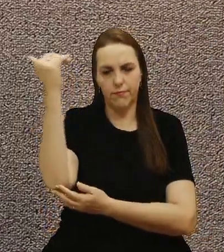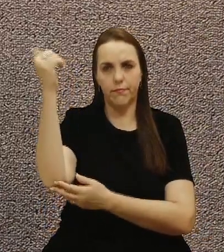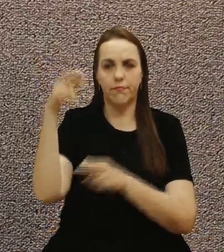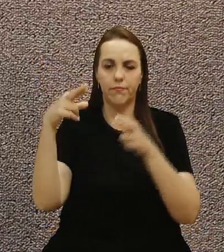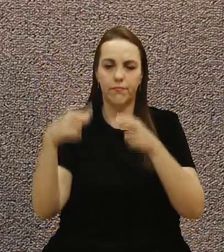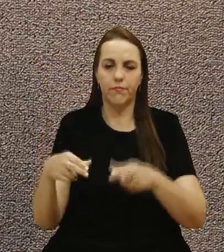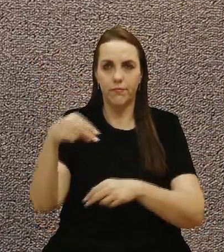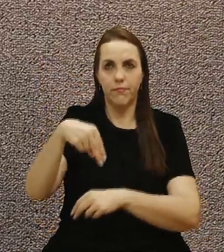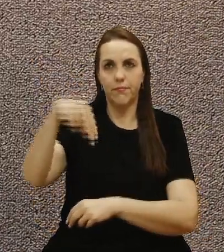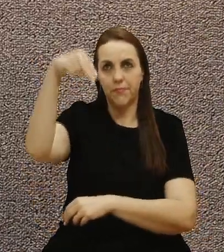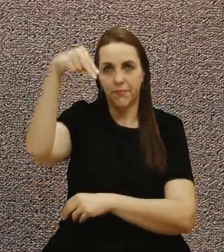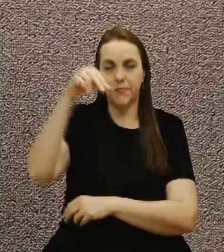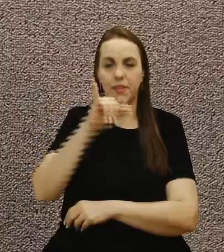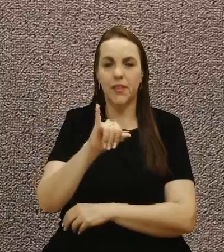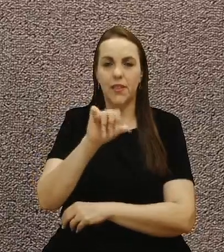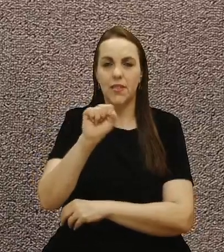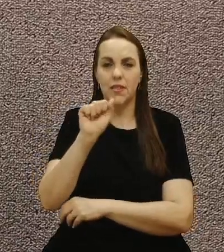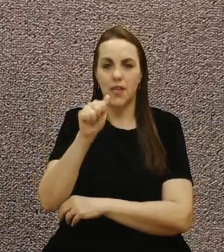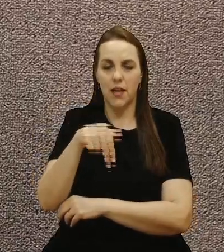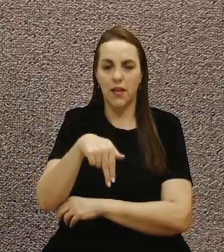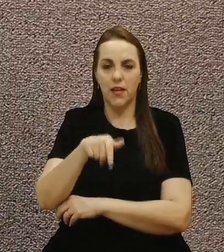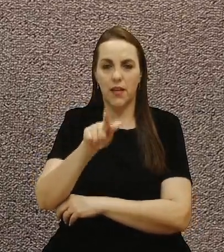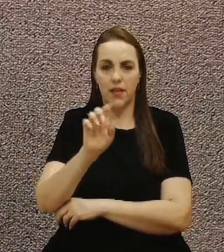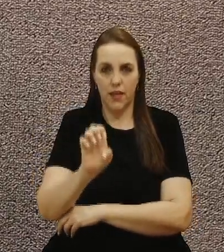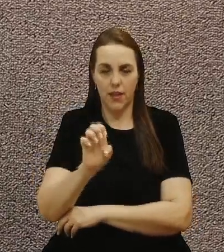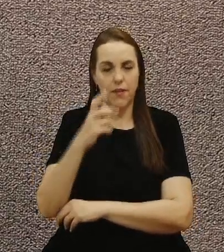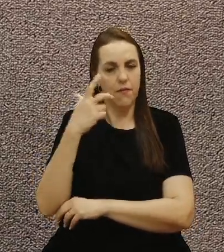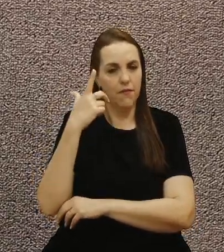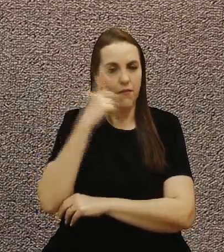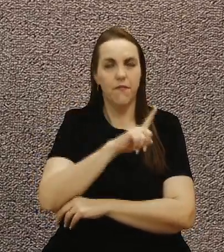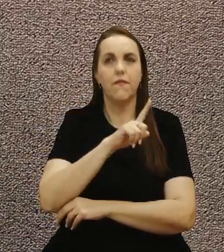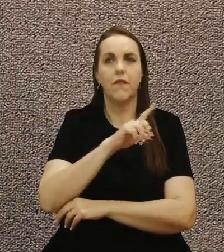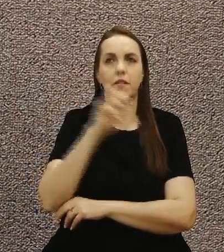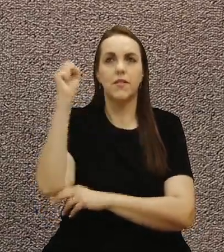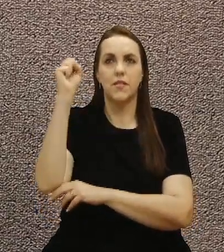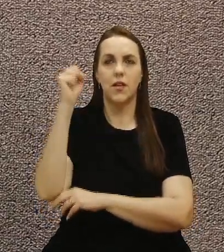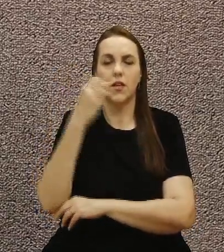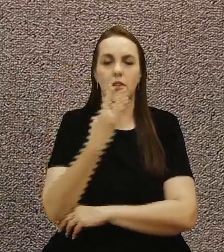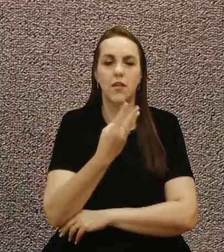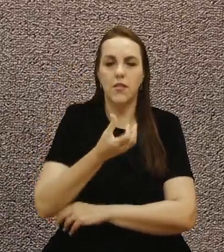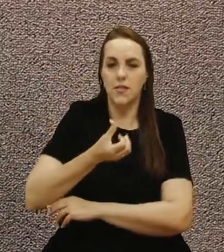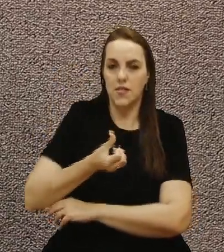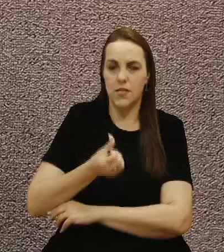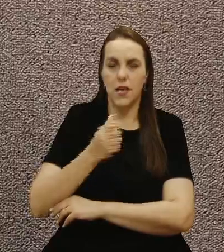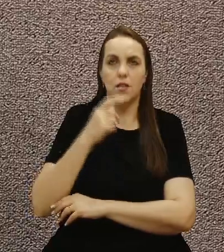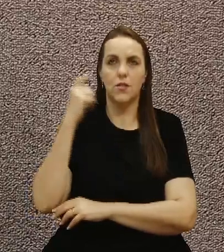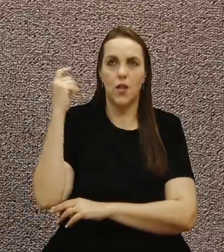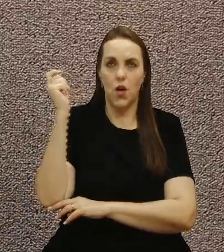da Silva, que venceu no 36º Rodeio Internacional da Vacaria